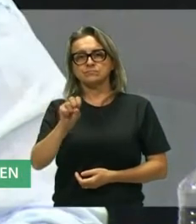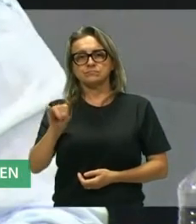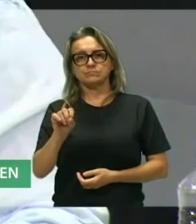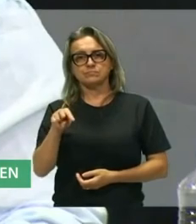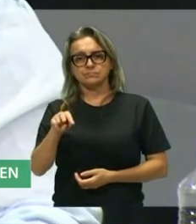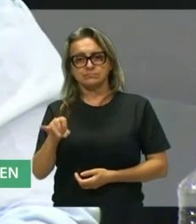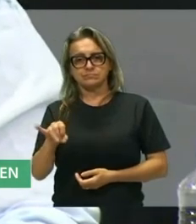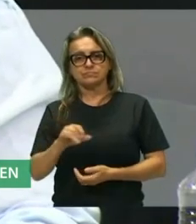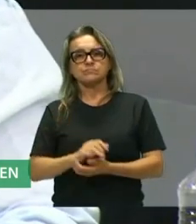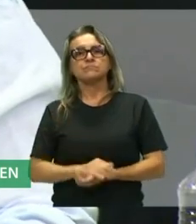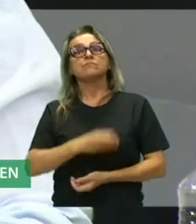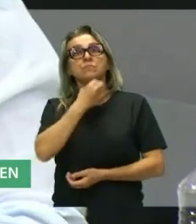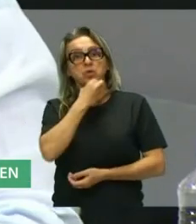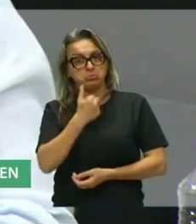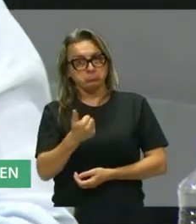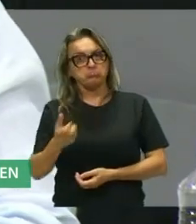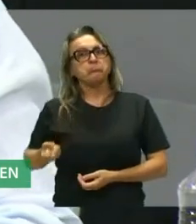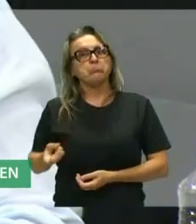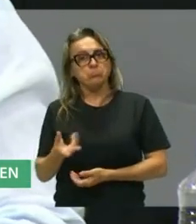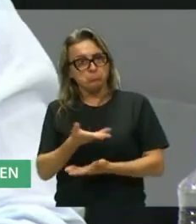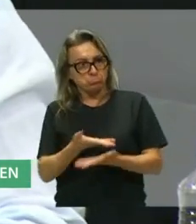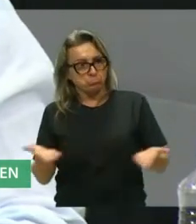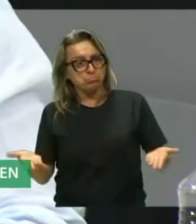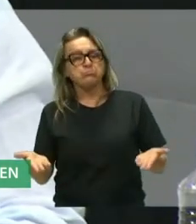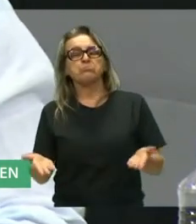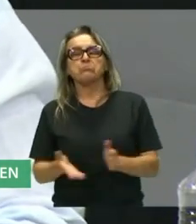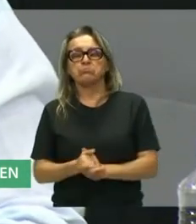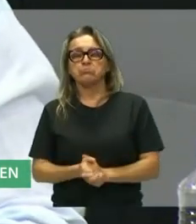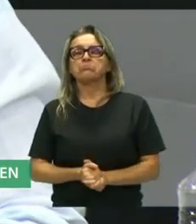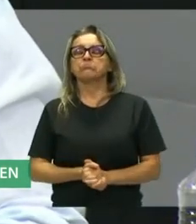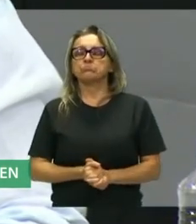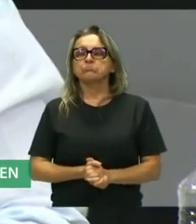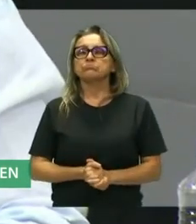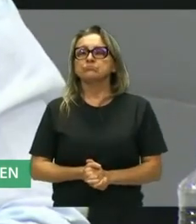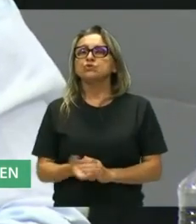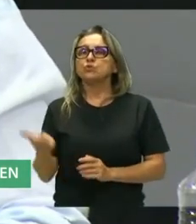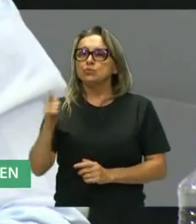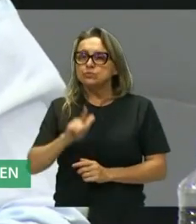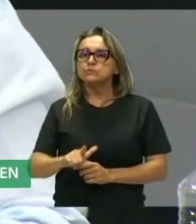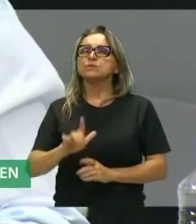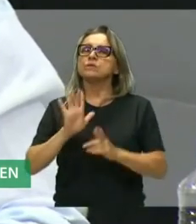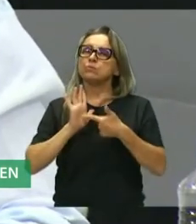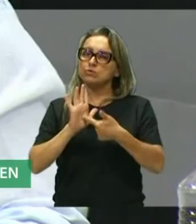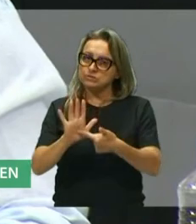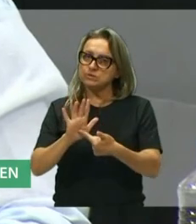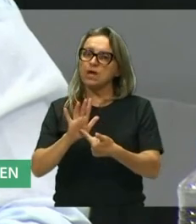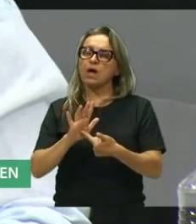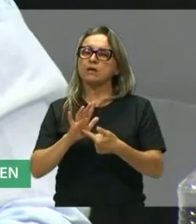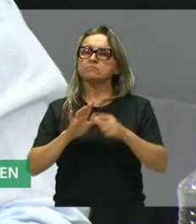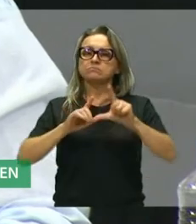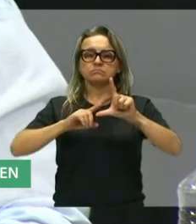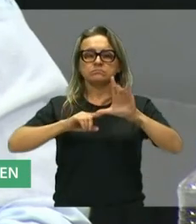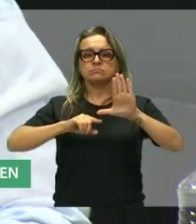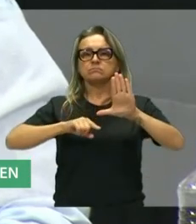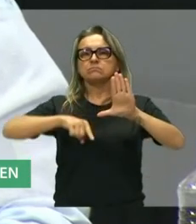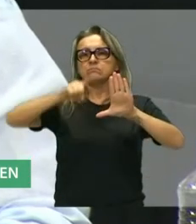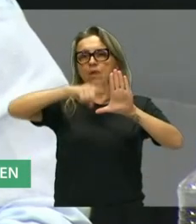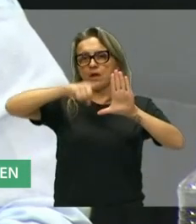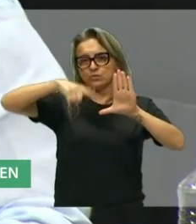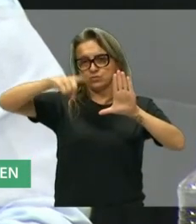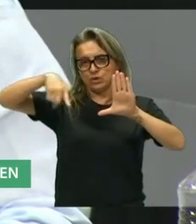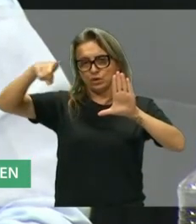Foi muito boa essa oportunidade que foi dada a todos, que expor os números, os indicadores do Marieta, para que todos tivessem essa